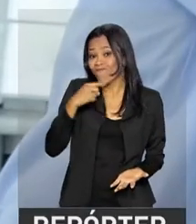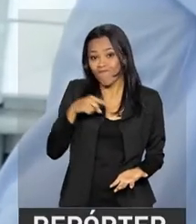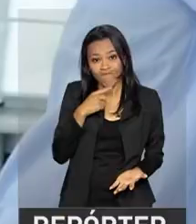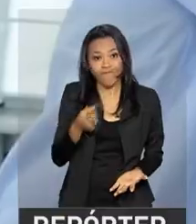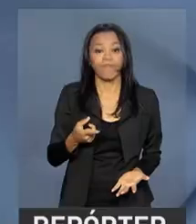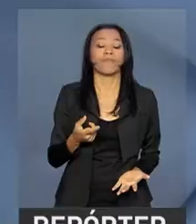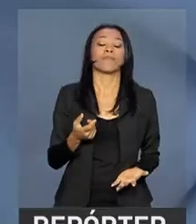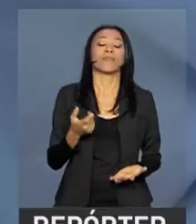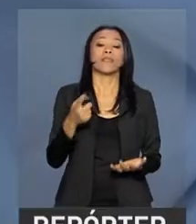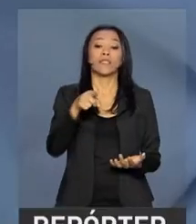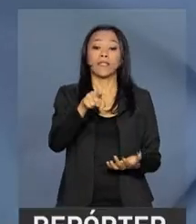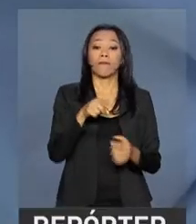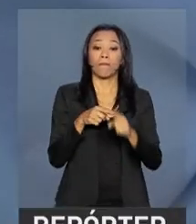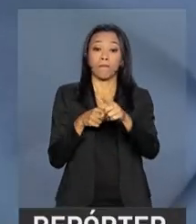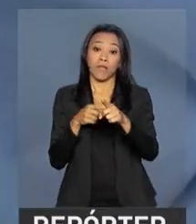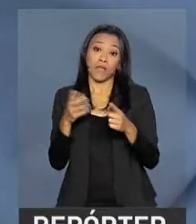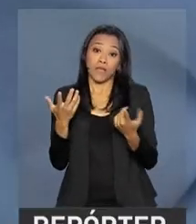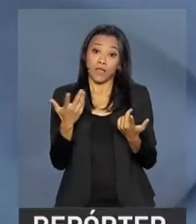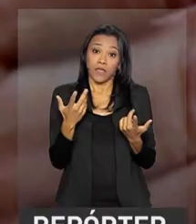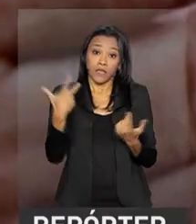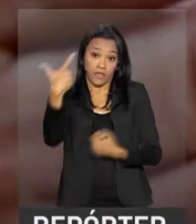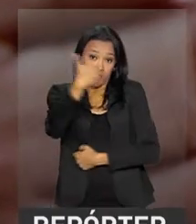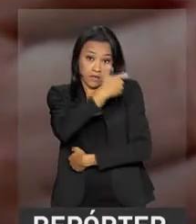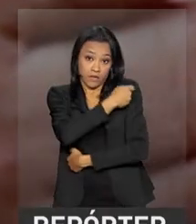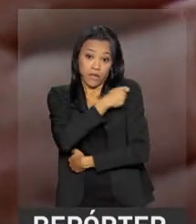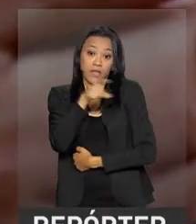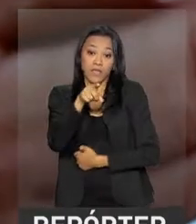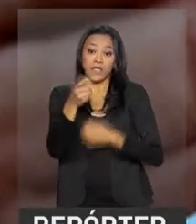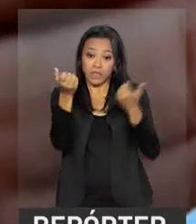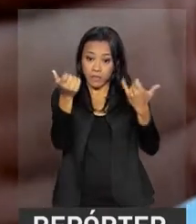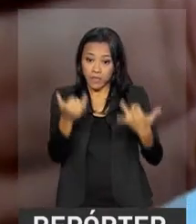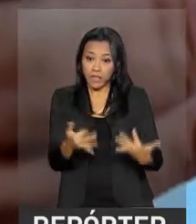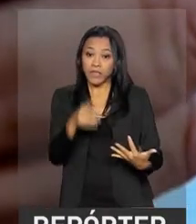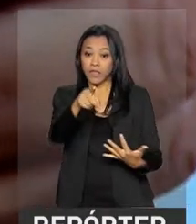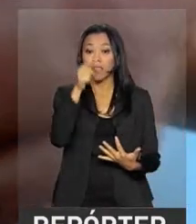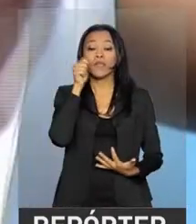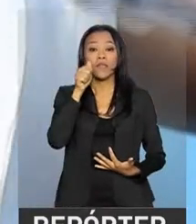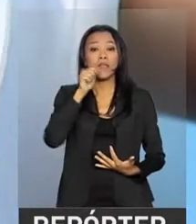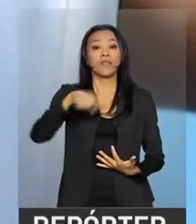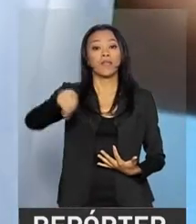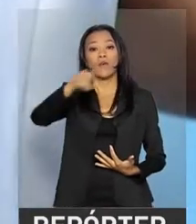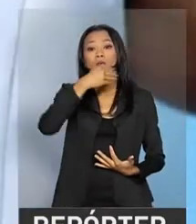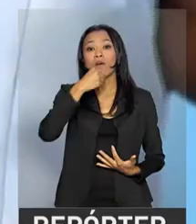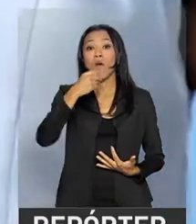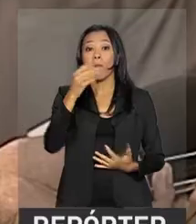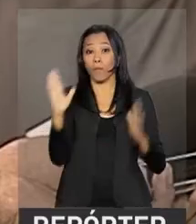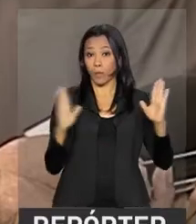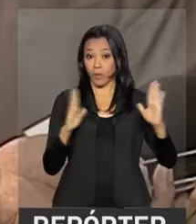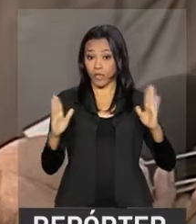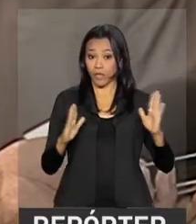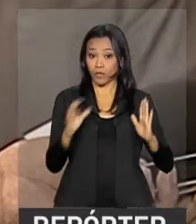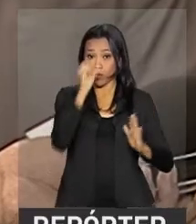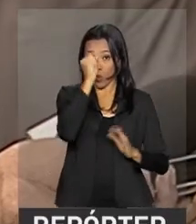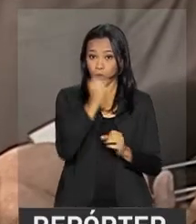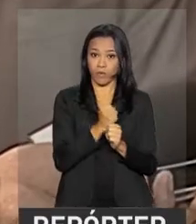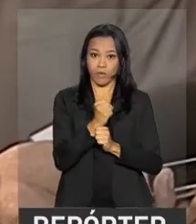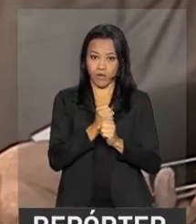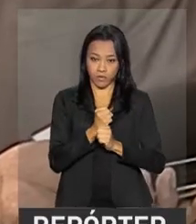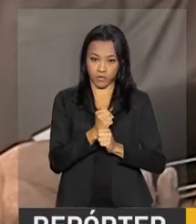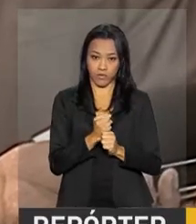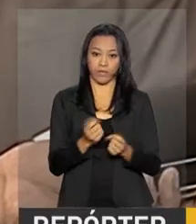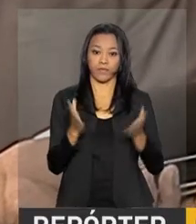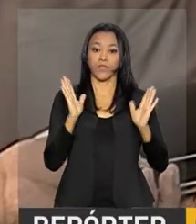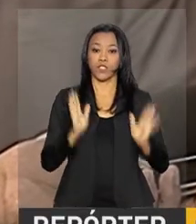1 ml não compromete a imunização e elas estão protegidas por até oito anos foi feita a comparação